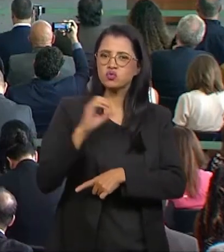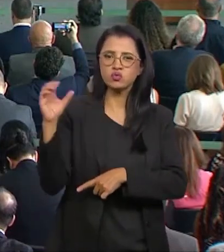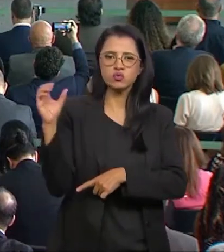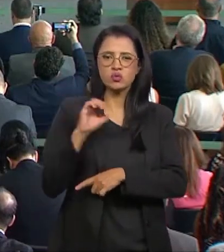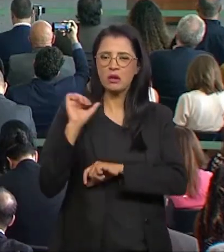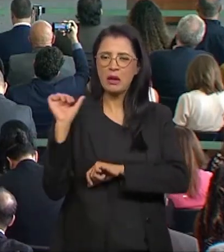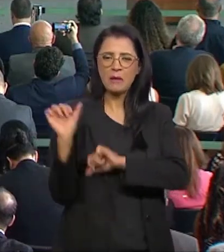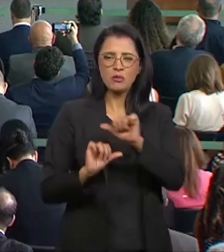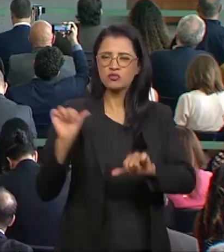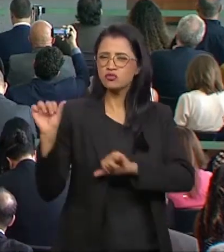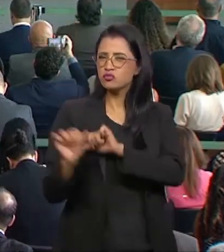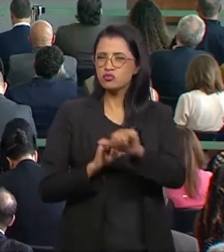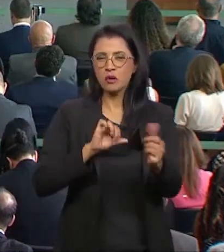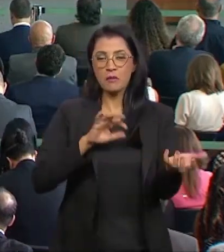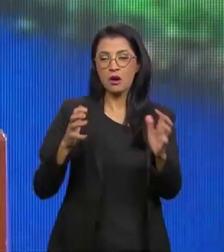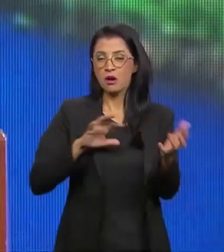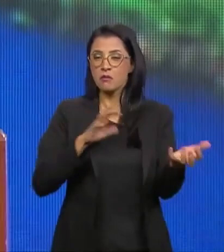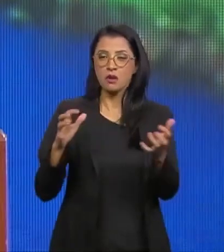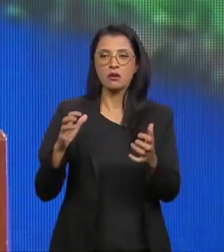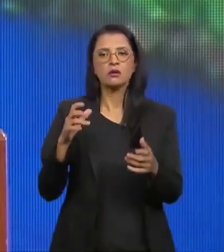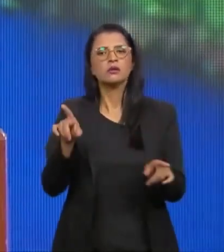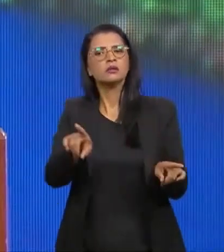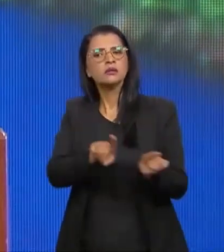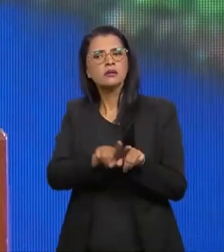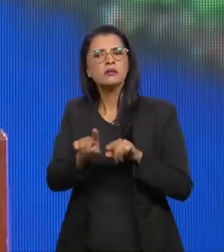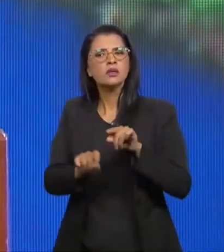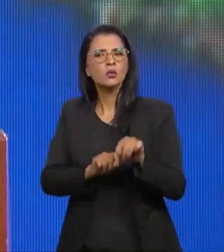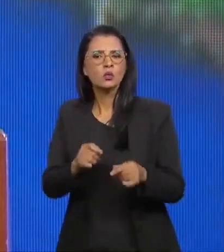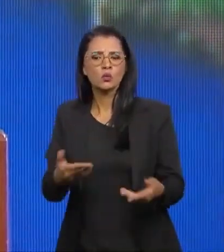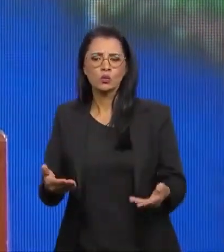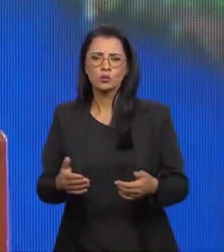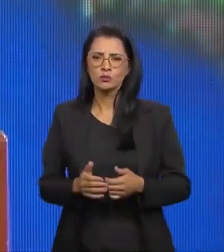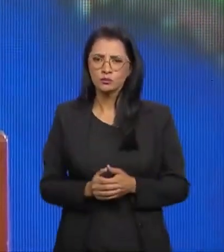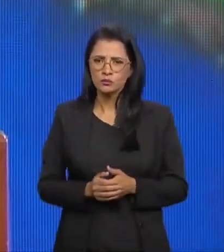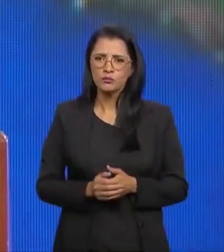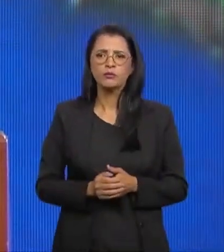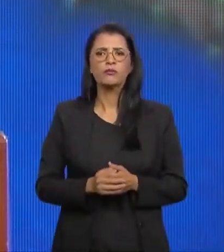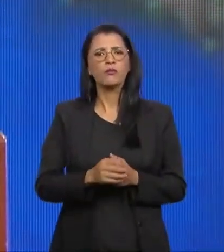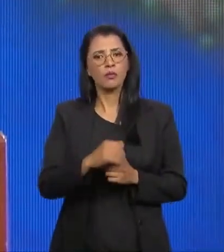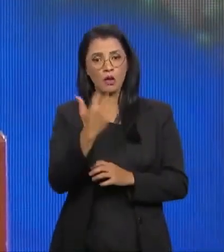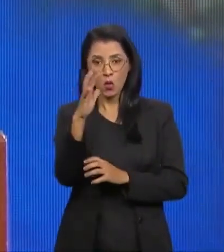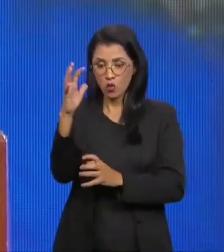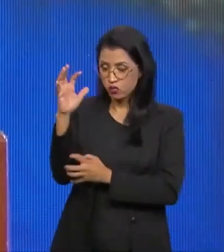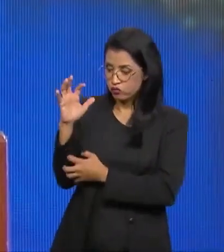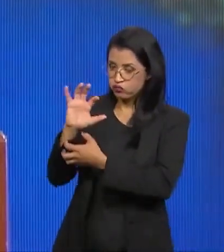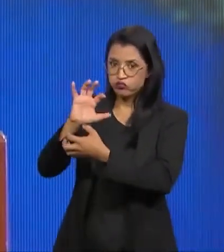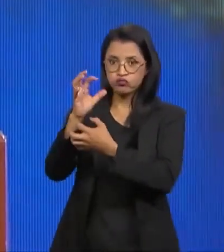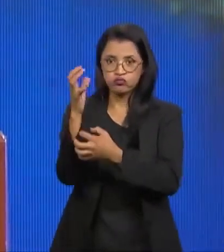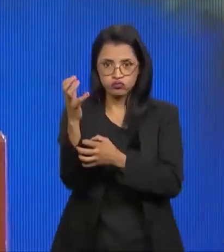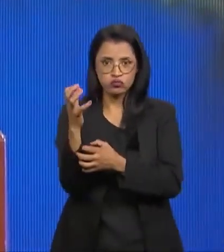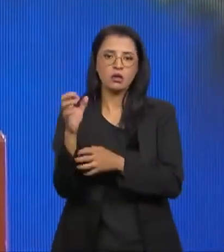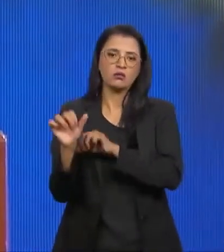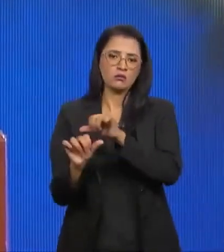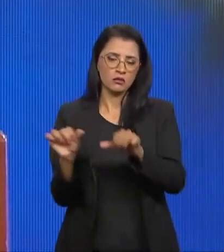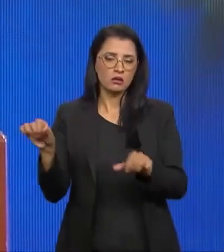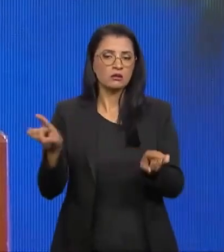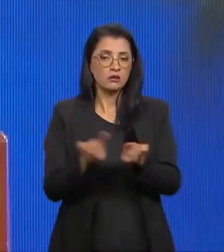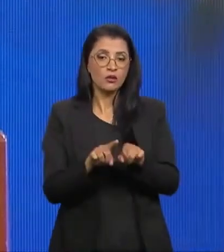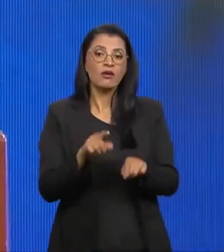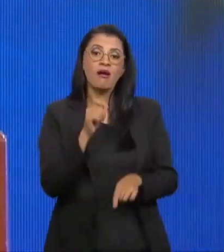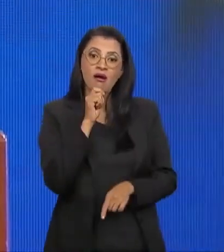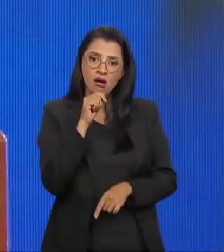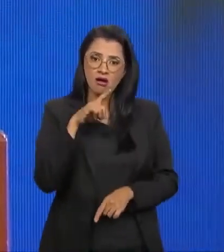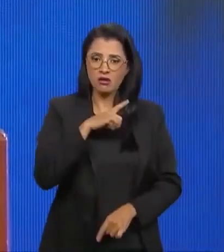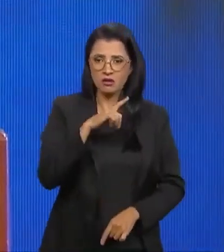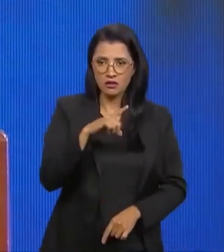da mudança do clima. Também o Cerrado e o que ainda temos da nossa bela